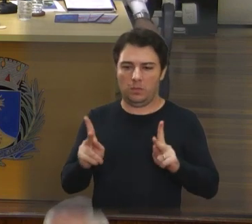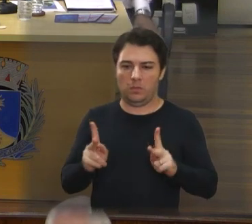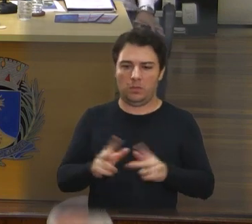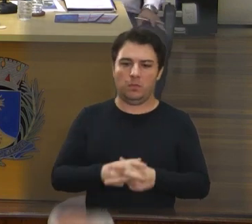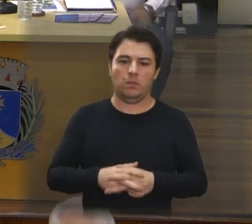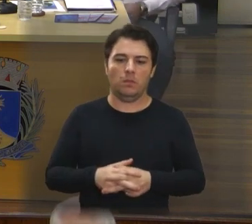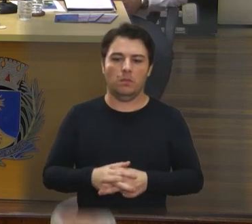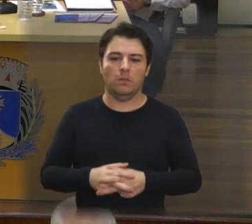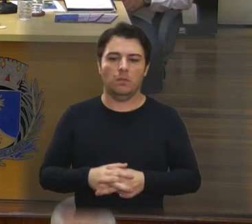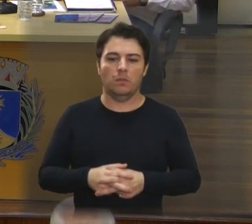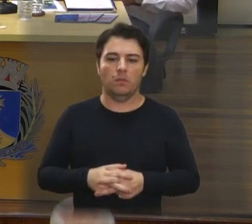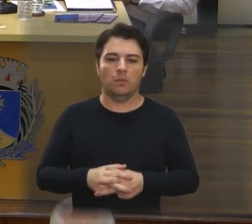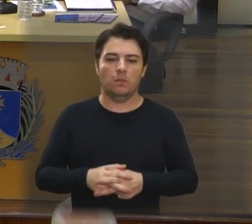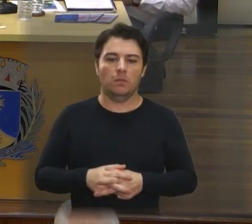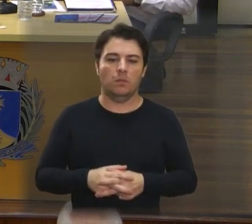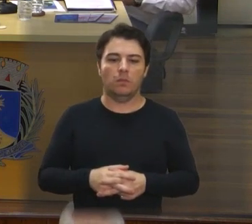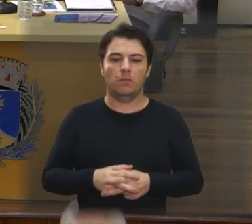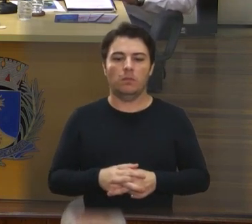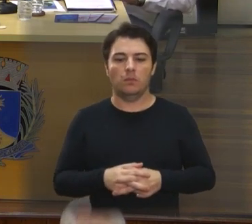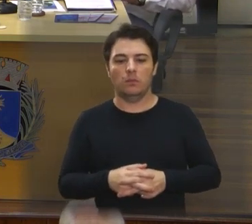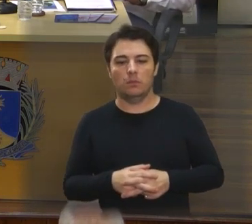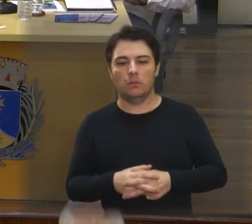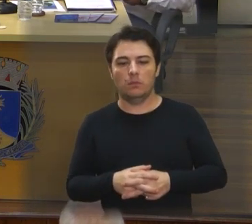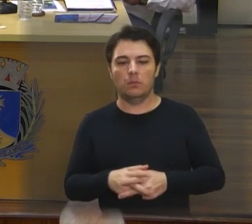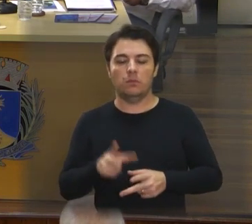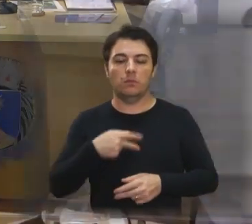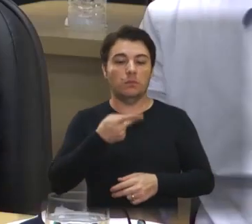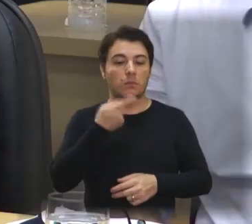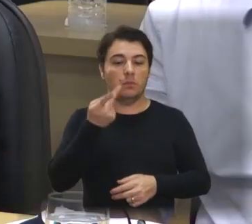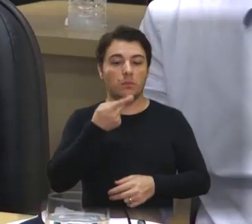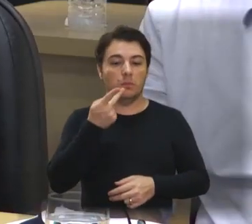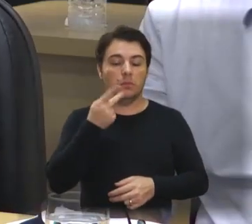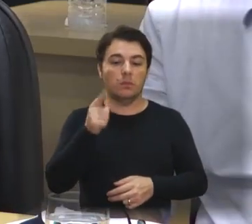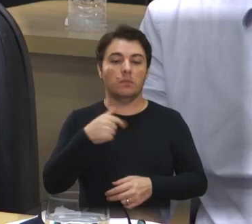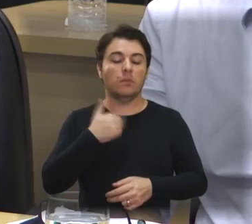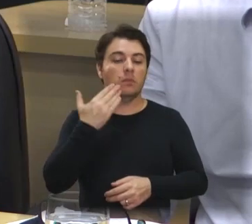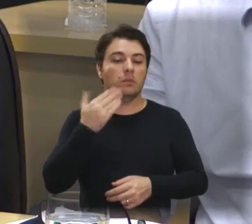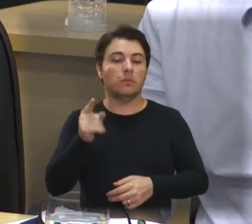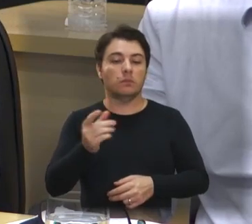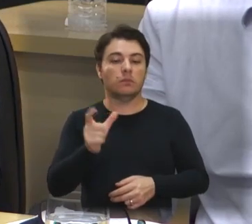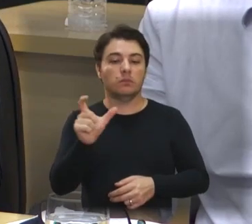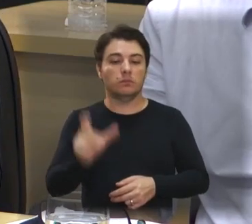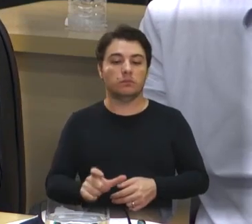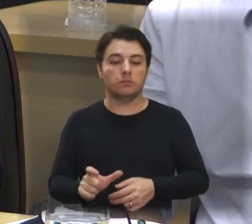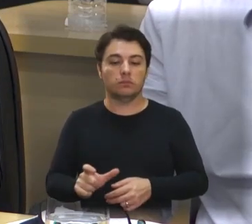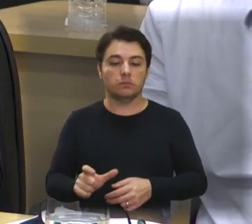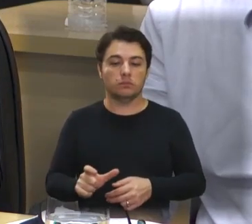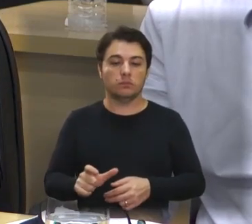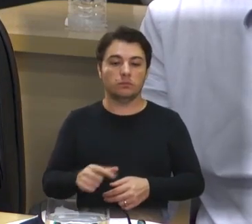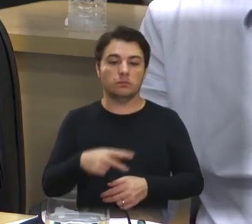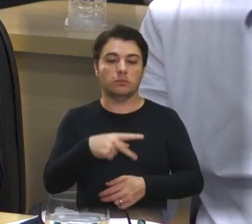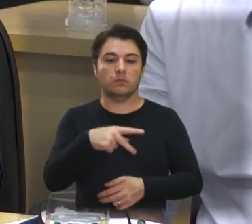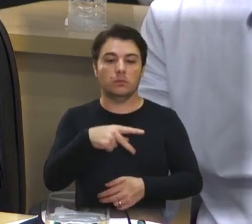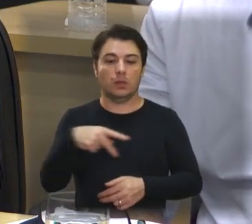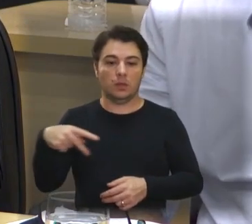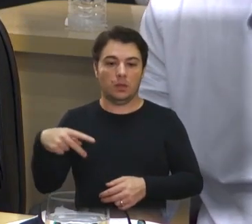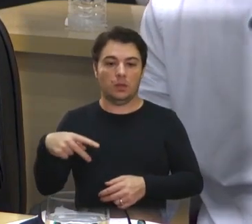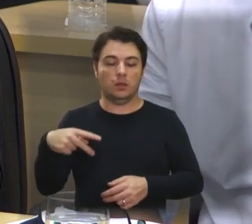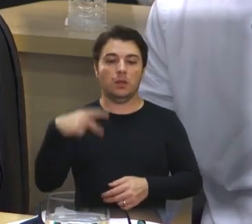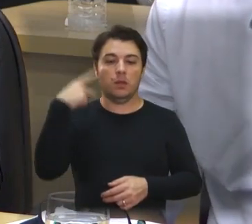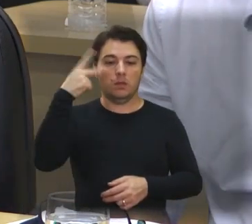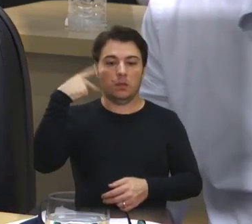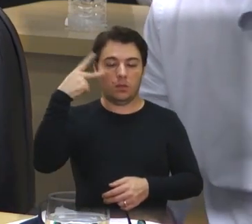gostaria antes do Paulo ele tá gostaria de ressaltar novamente que agradecer a presença do presidente da Câmara